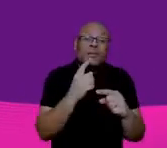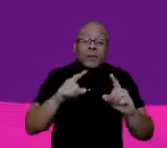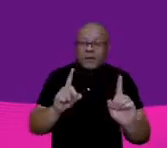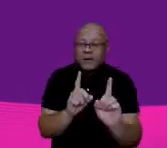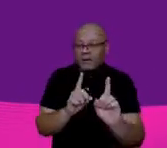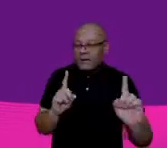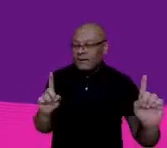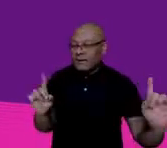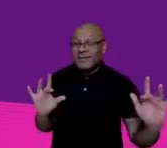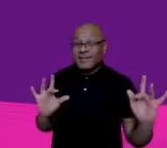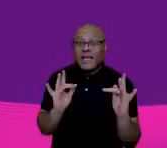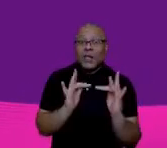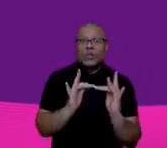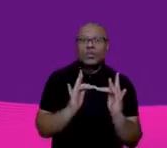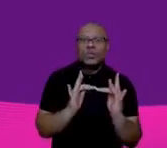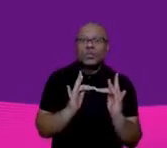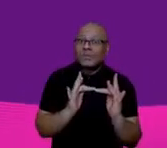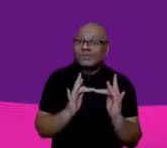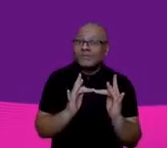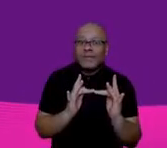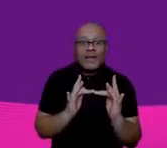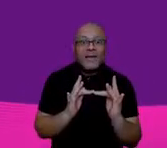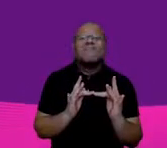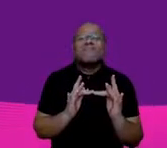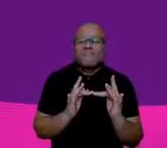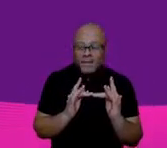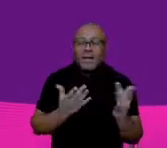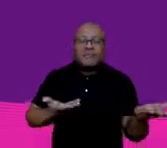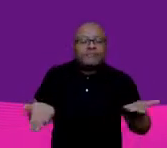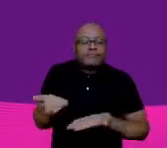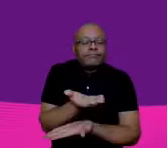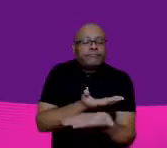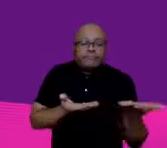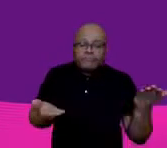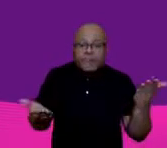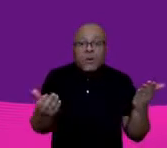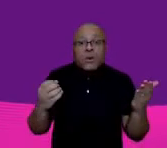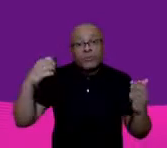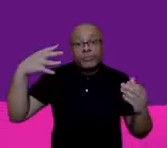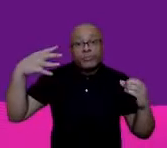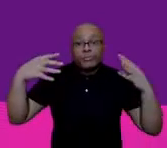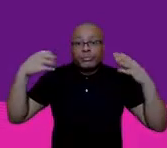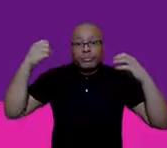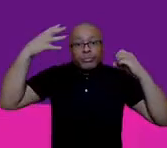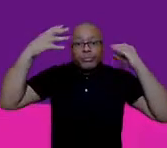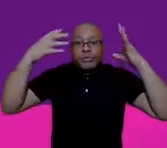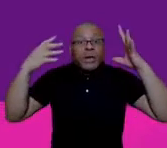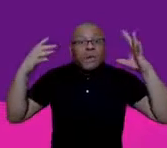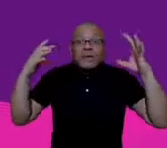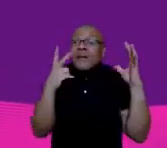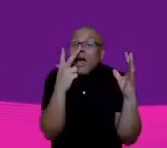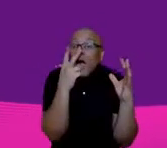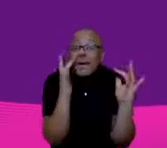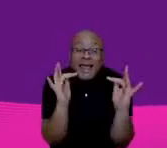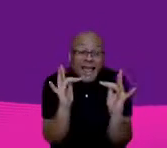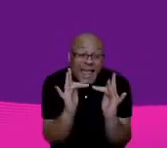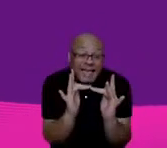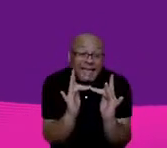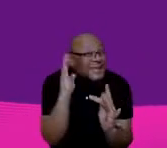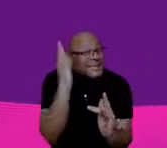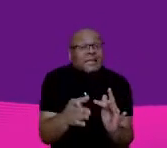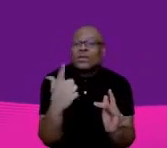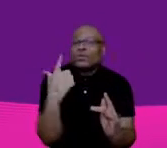estrutural, axônio, como funcional. Uma região brilha, outra brilha, sem necessariamente estar conectado em forma